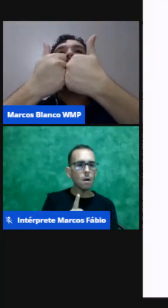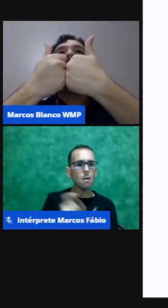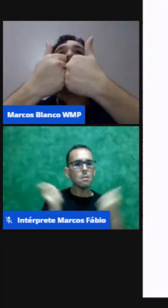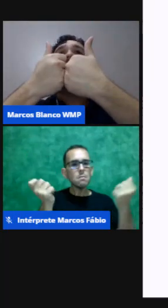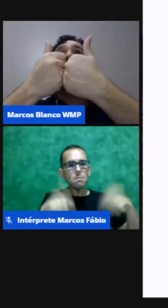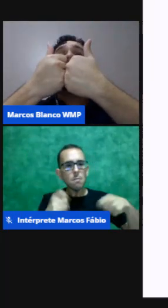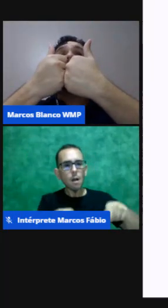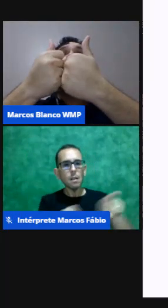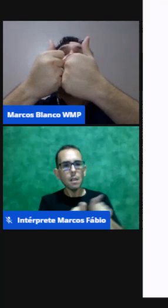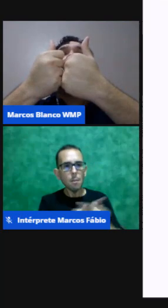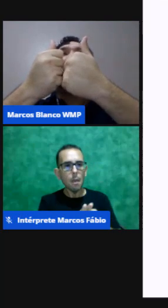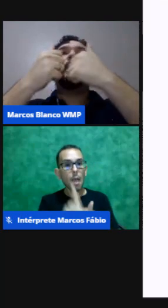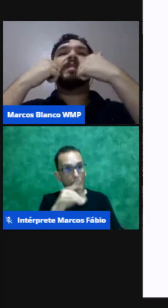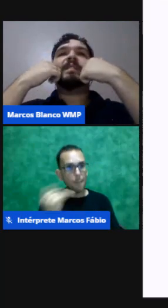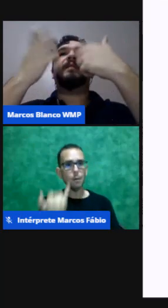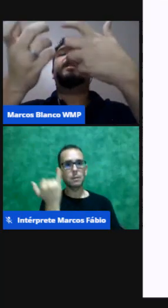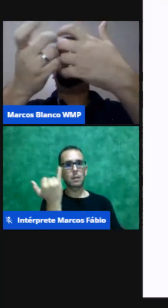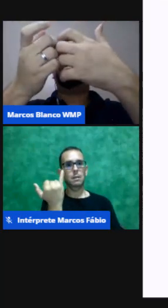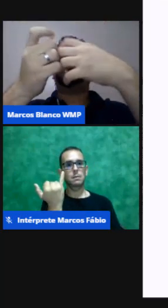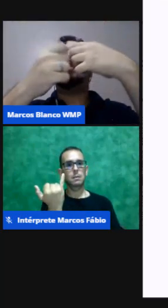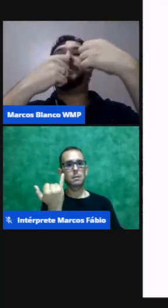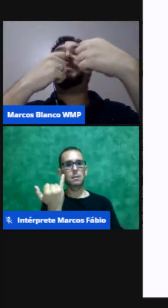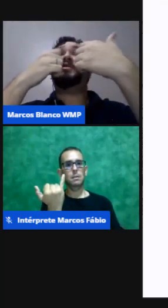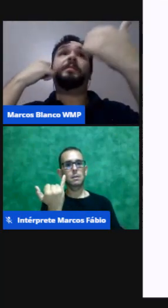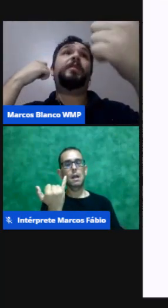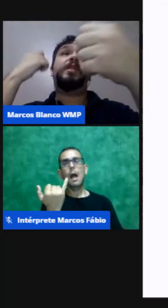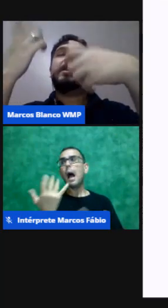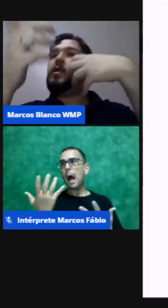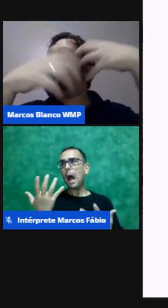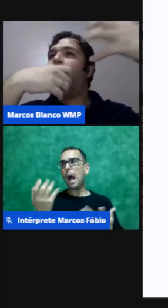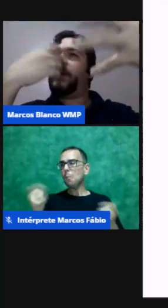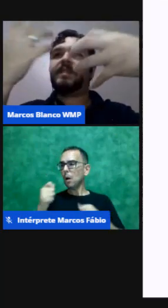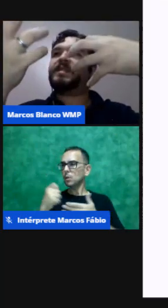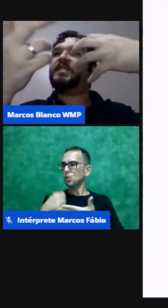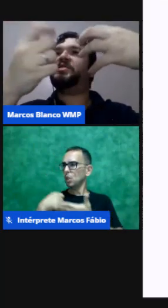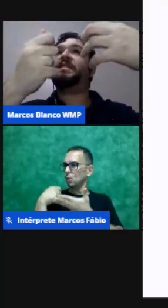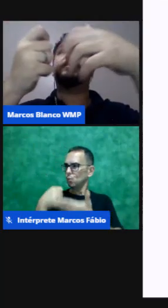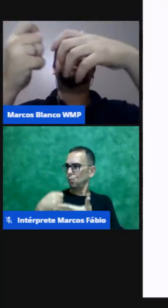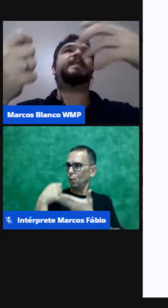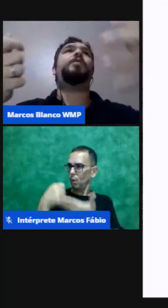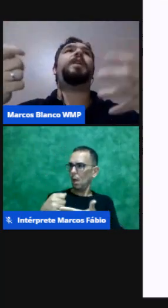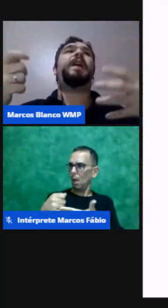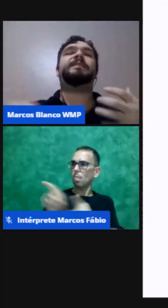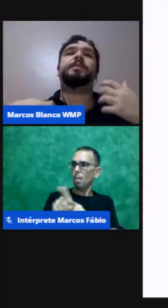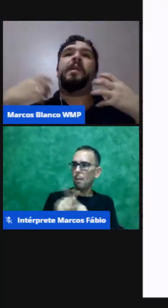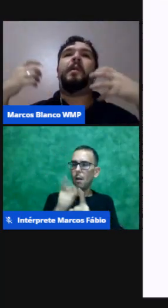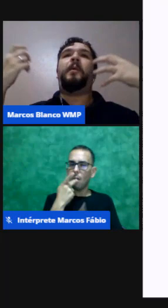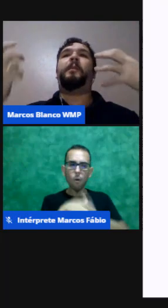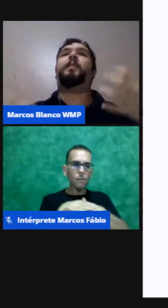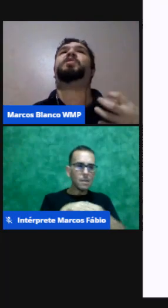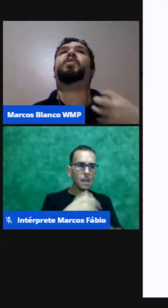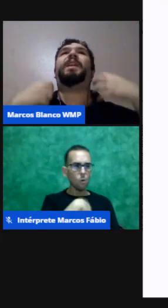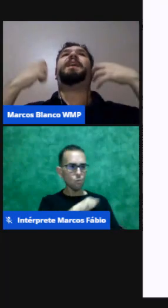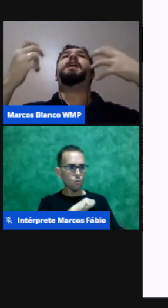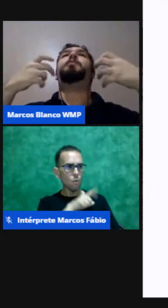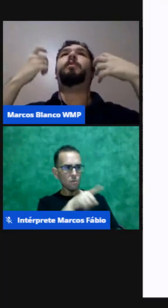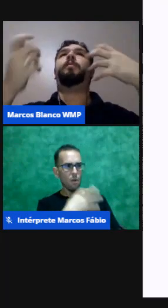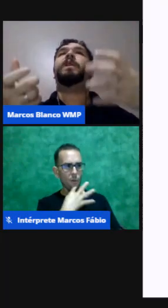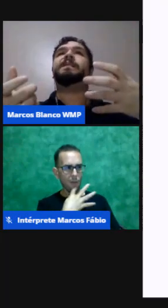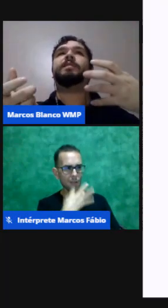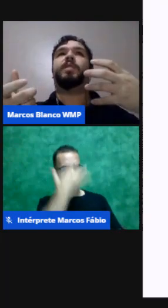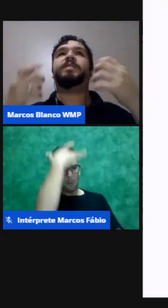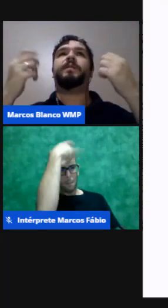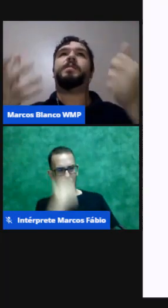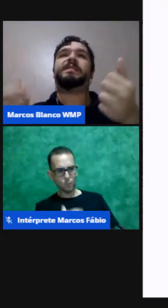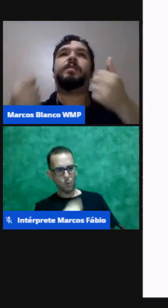É muito importante. Você está vindo pedir ajuda para a gente. O que eu converso com os agentes de saúde, você conhece uma pessoa que